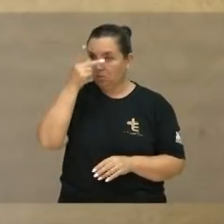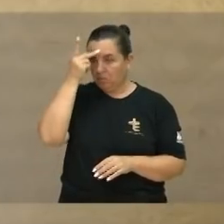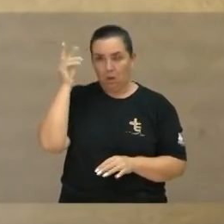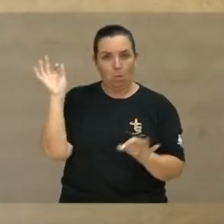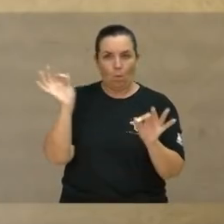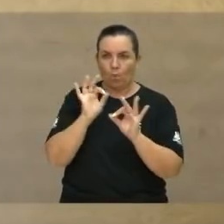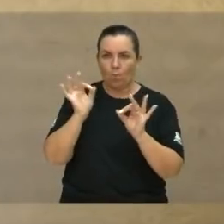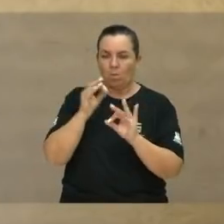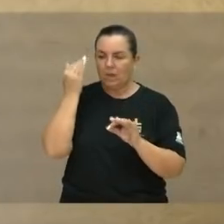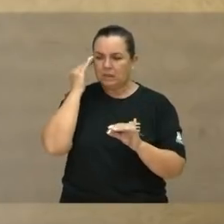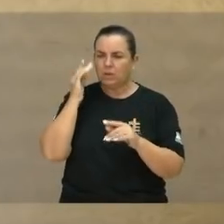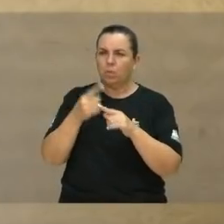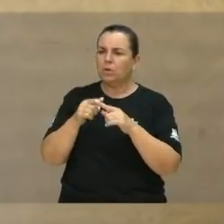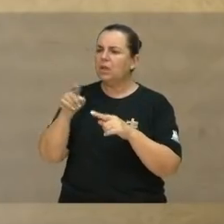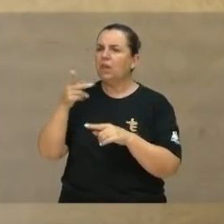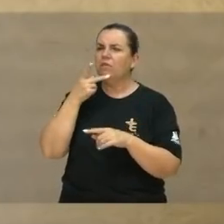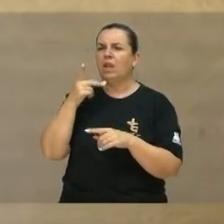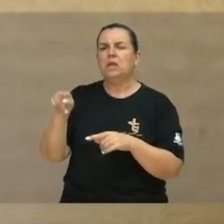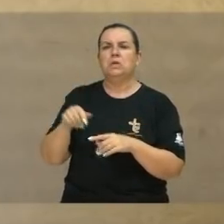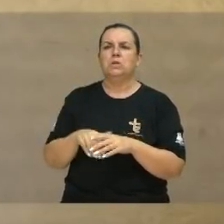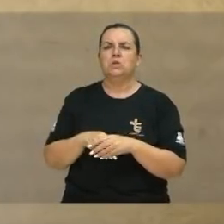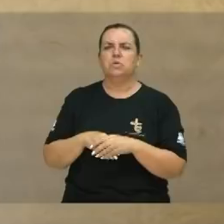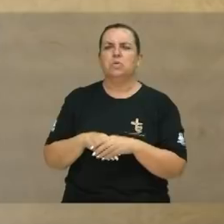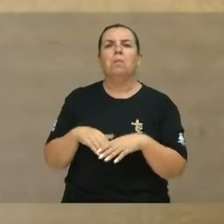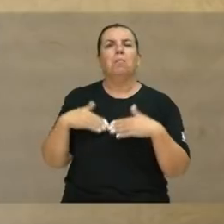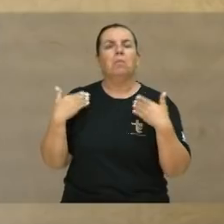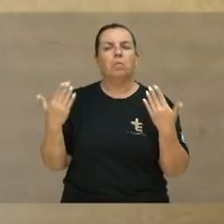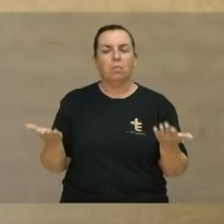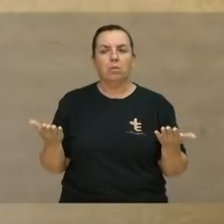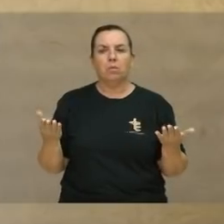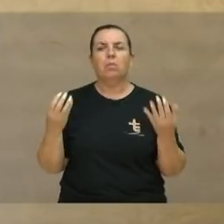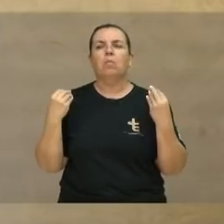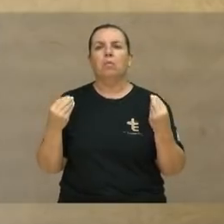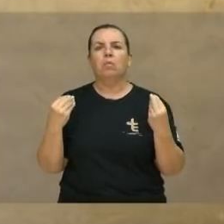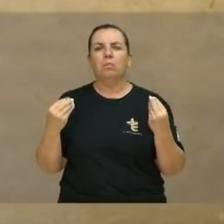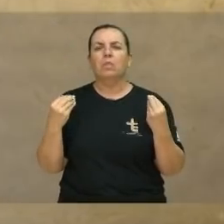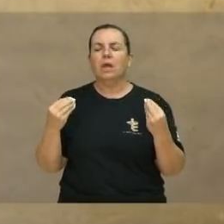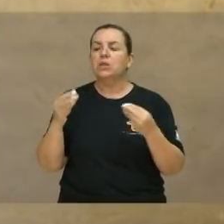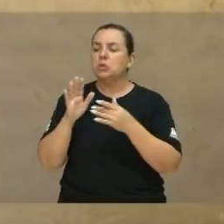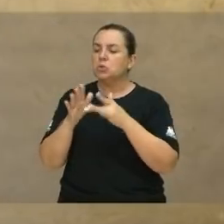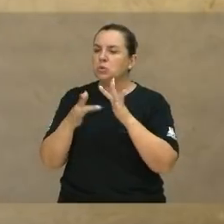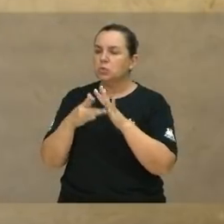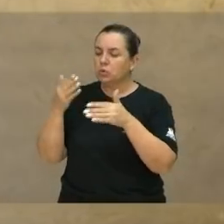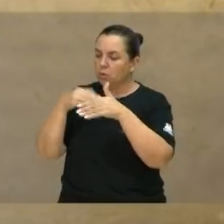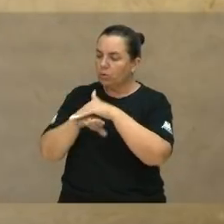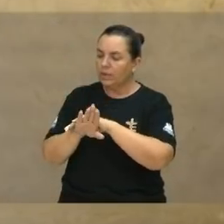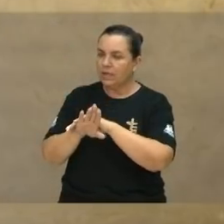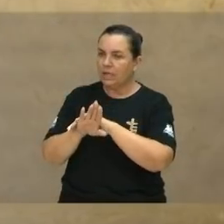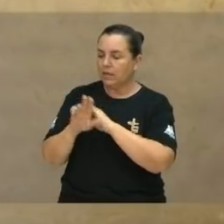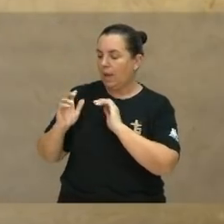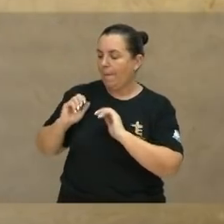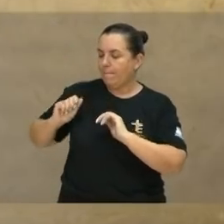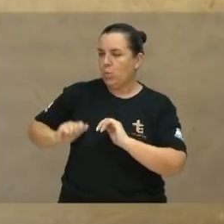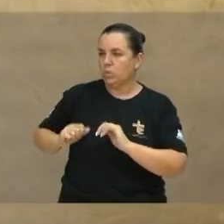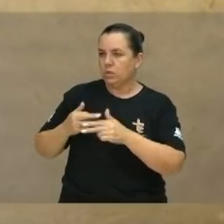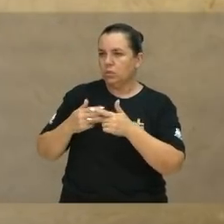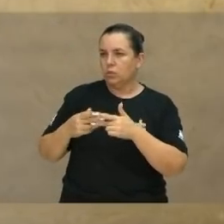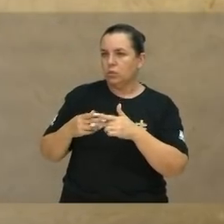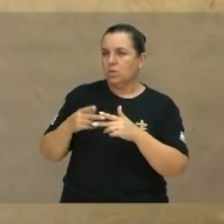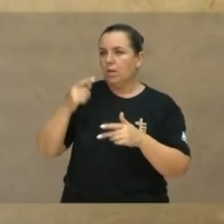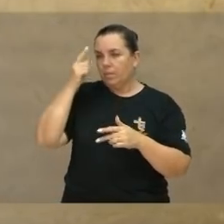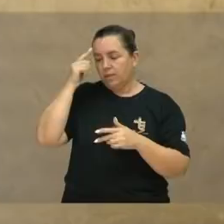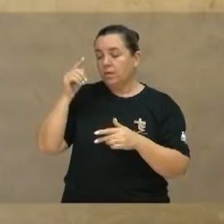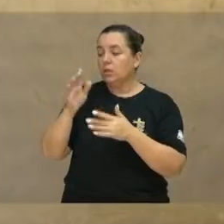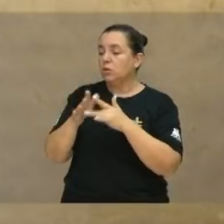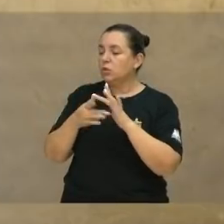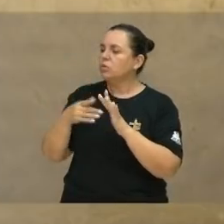compreendeu porque lhe disseram isso e daí como era ajudas quem guardava a bolsa comum alguns pensavam que